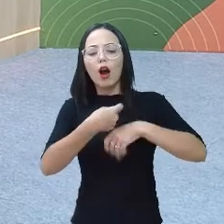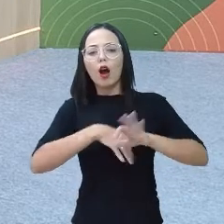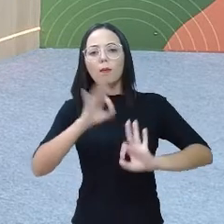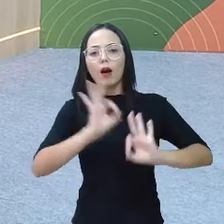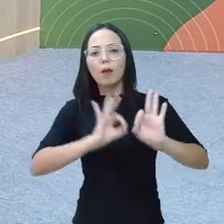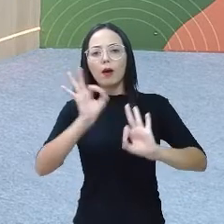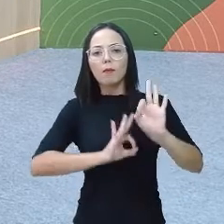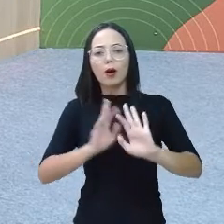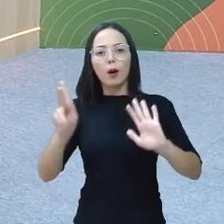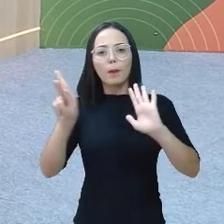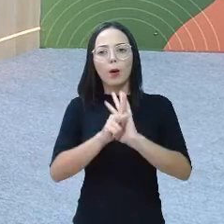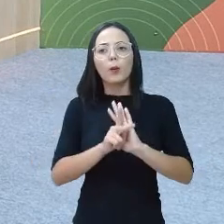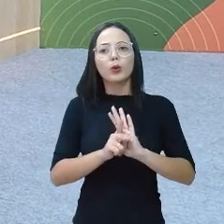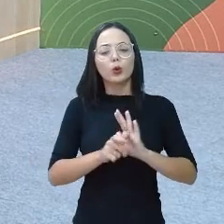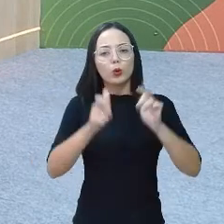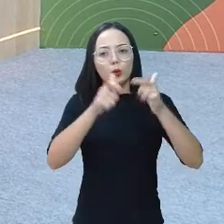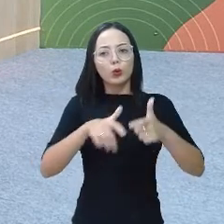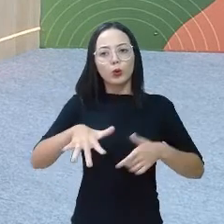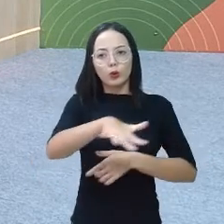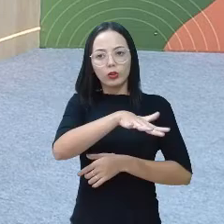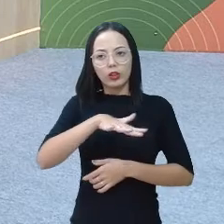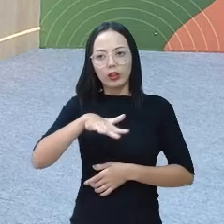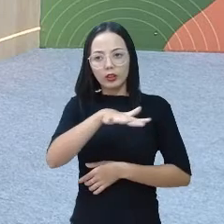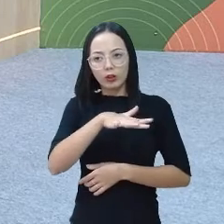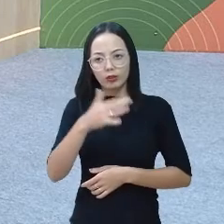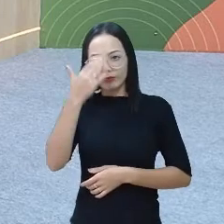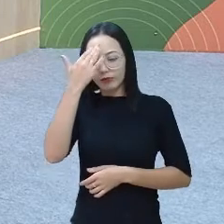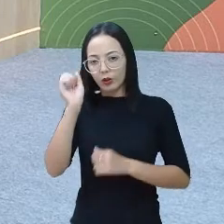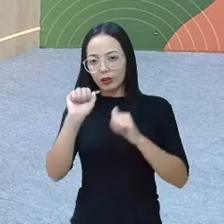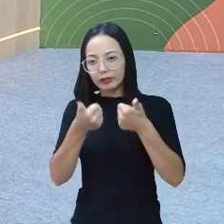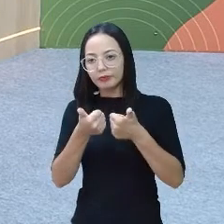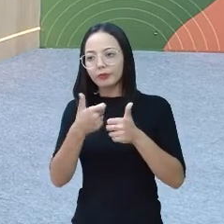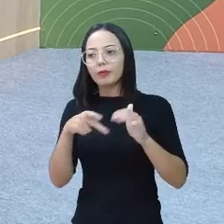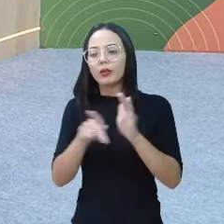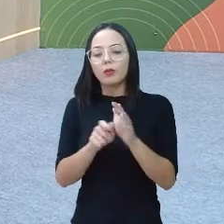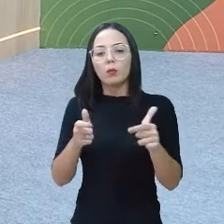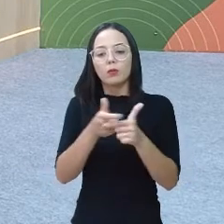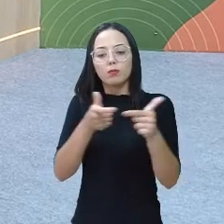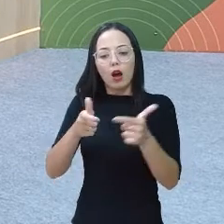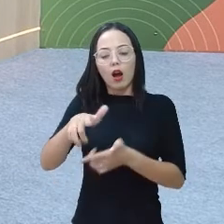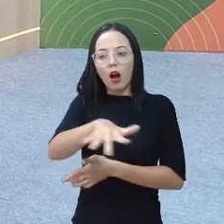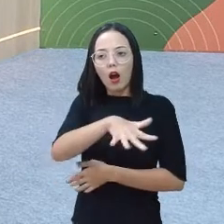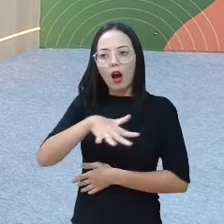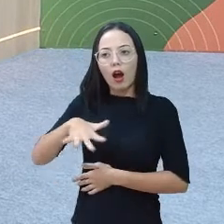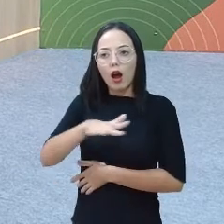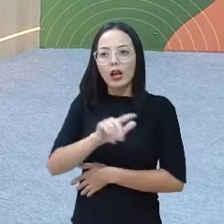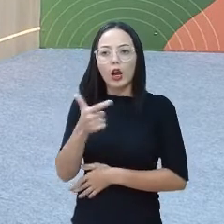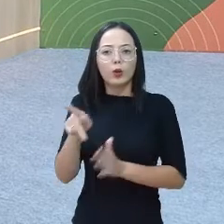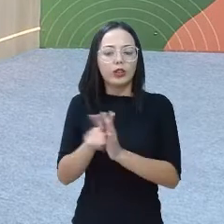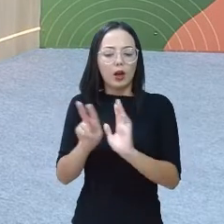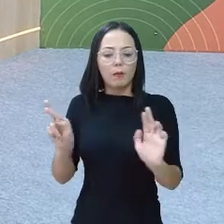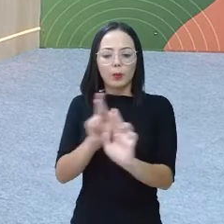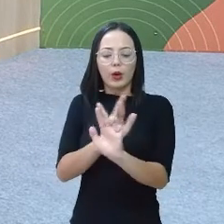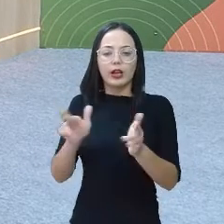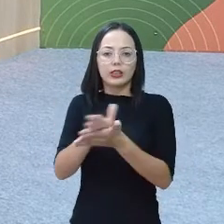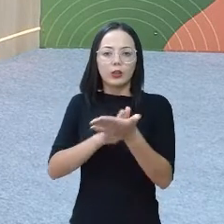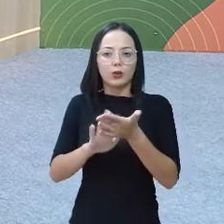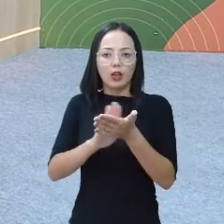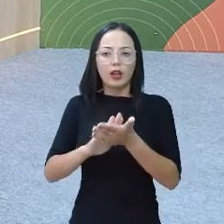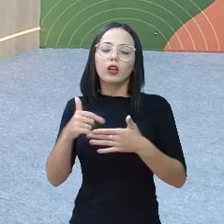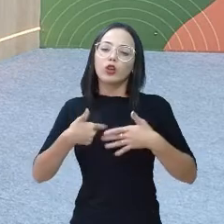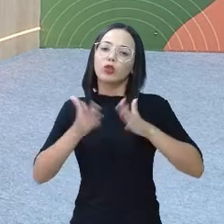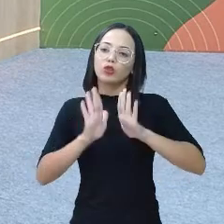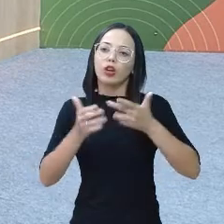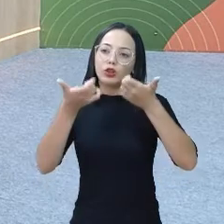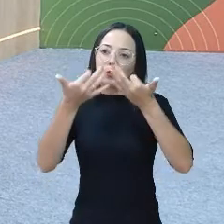da posse do território, né, pelos espanhóis. Ok? Era uma grande área territorial, não tinham relação entre si, eu já falei disso